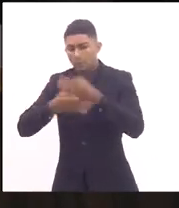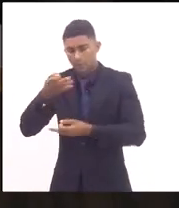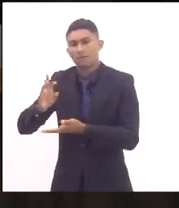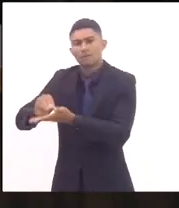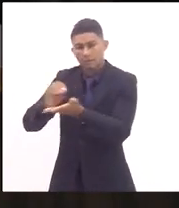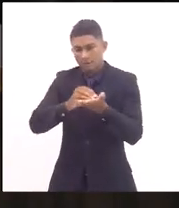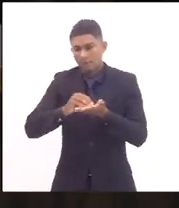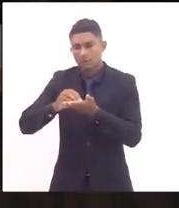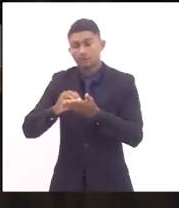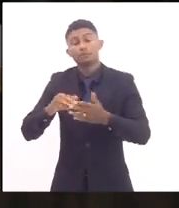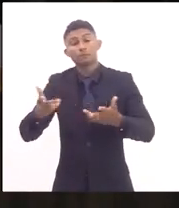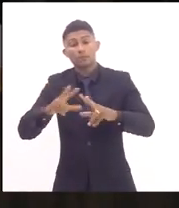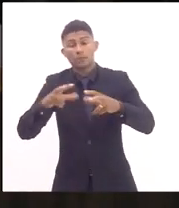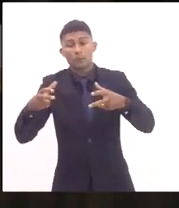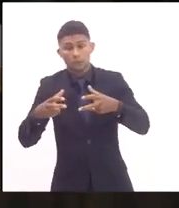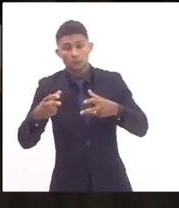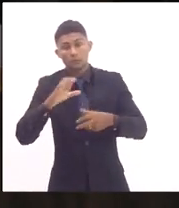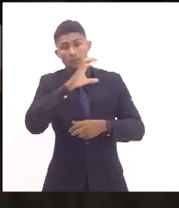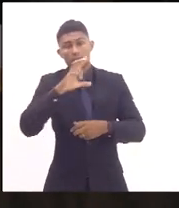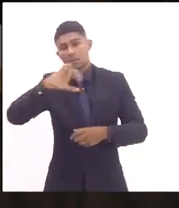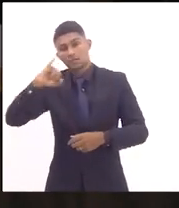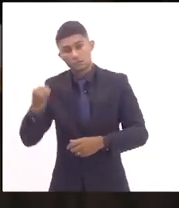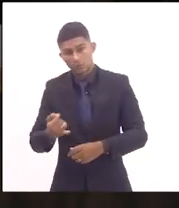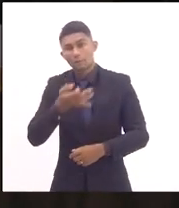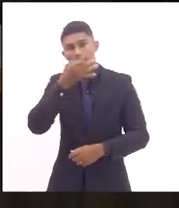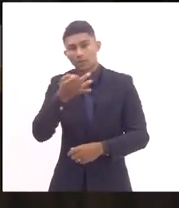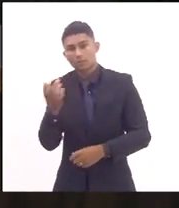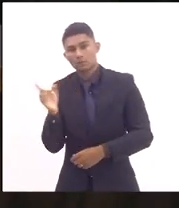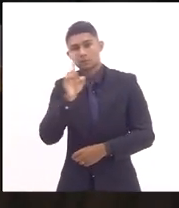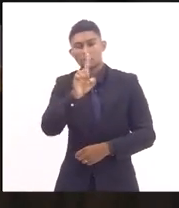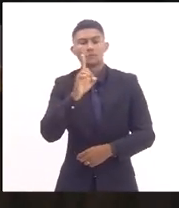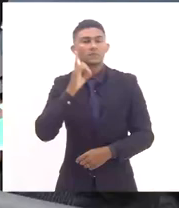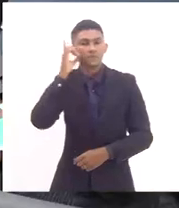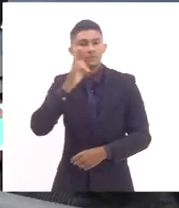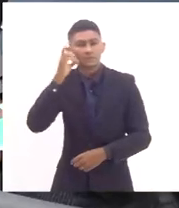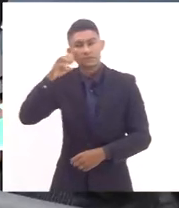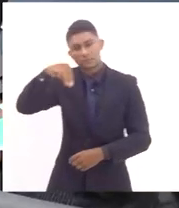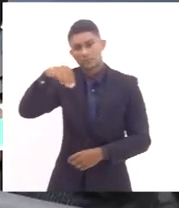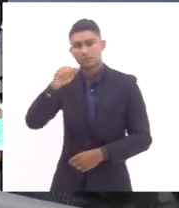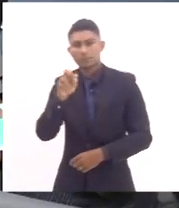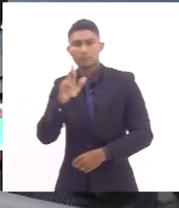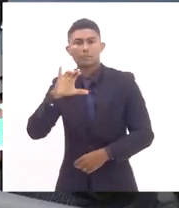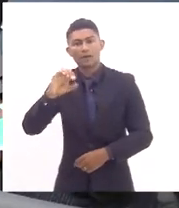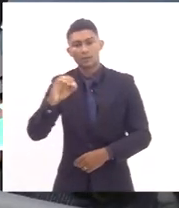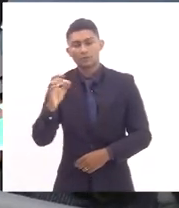para emitir parecer pela comissão de condição de Deputado Márcio Pacheco de